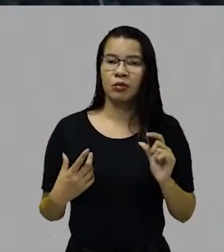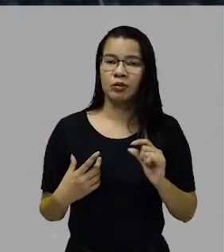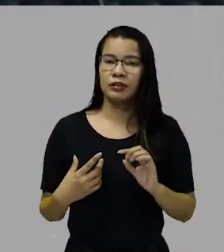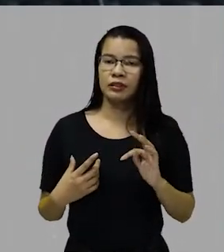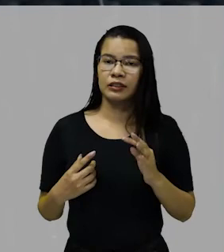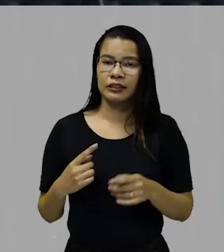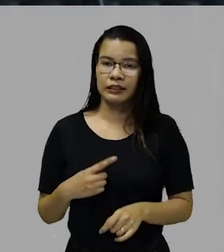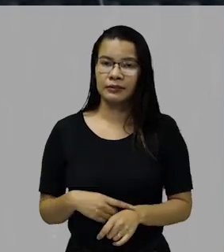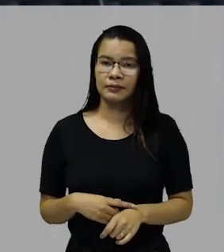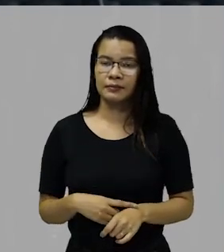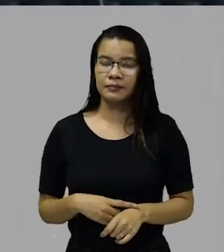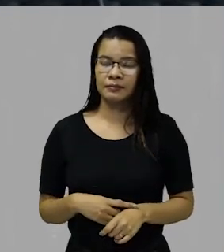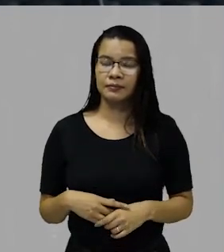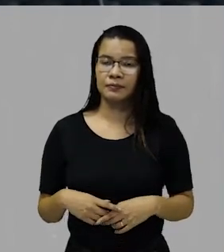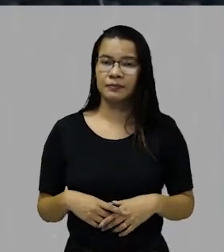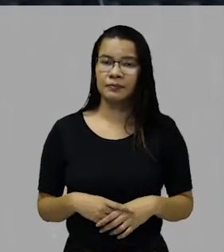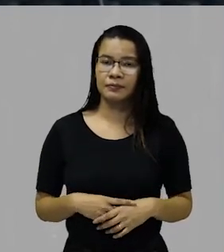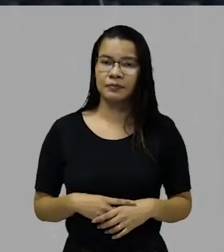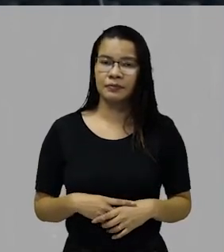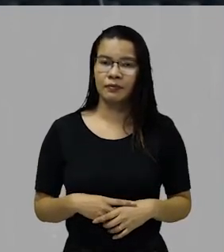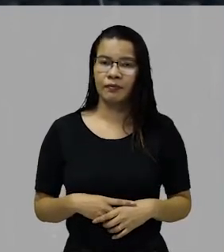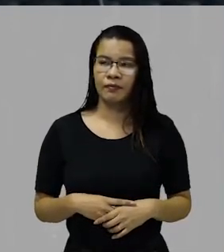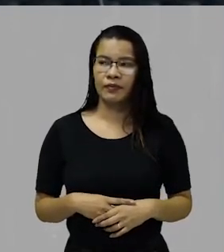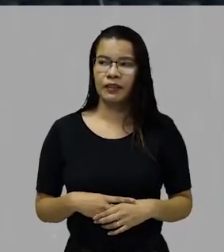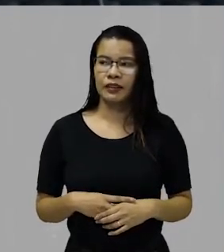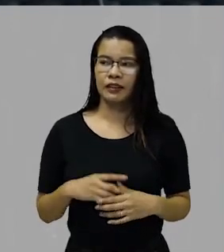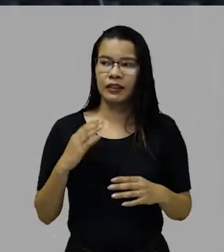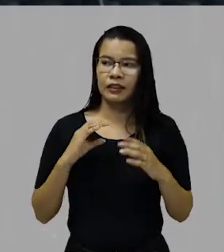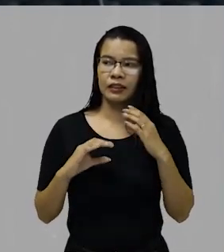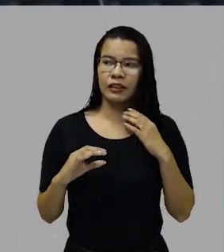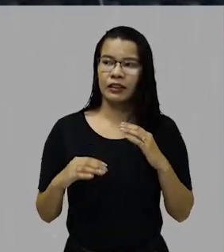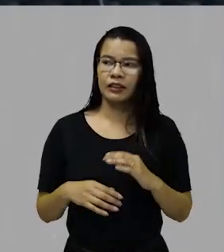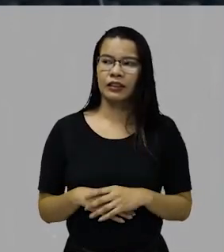e a cantora, ela fala assim: